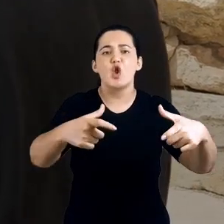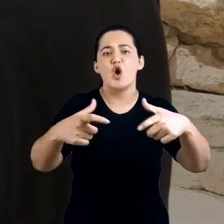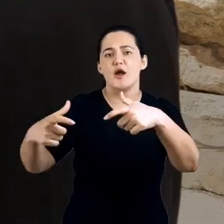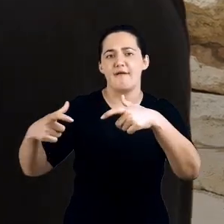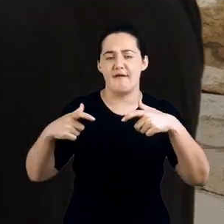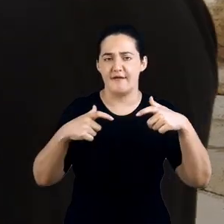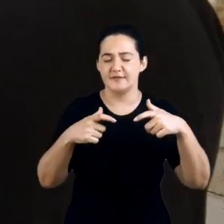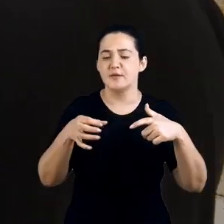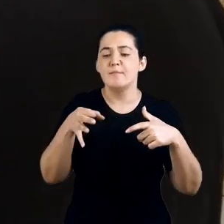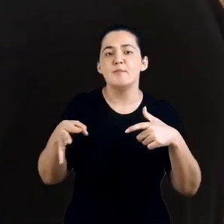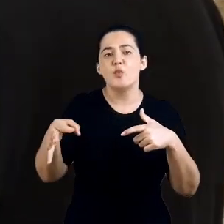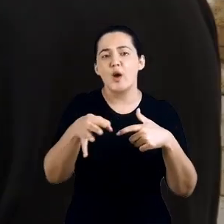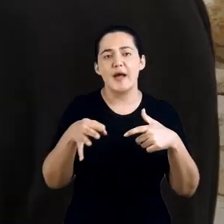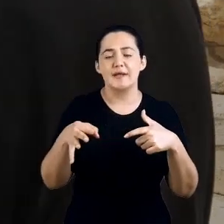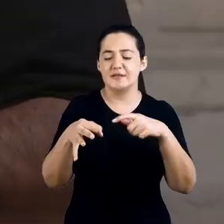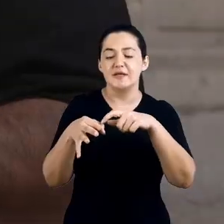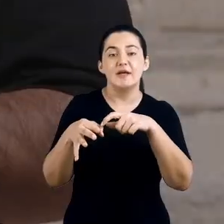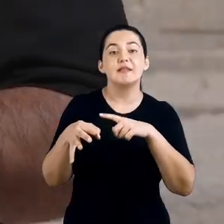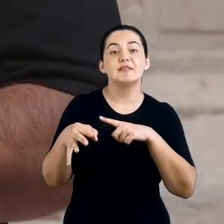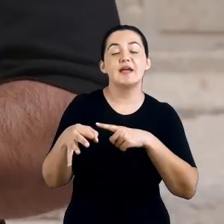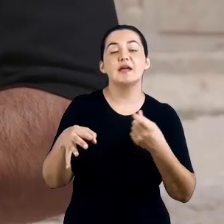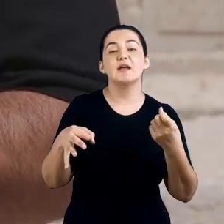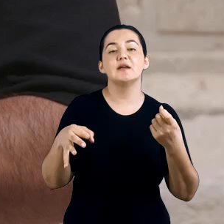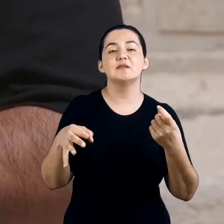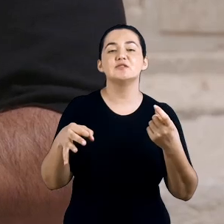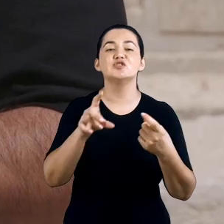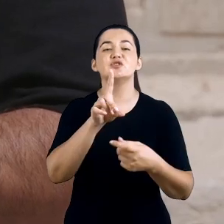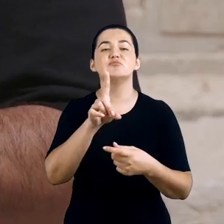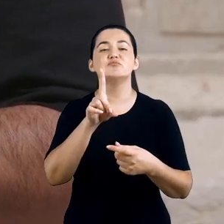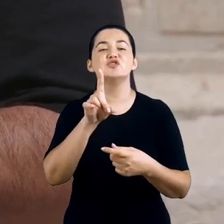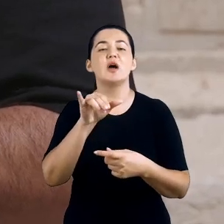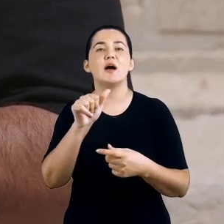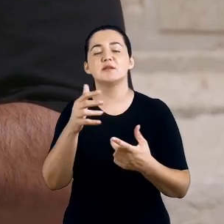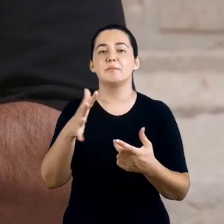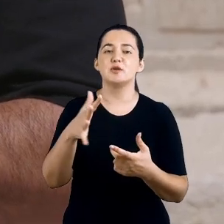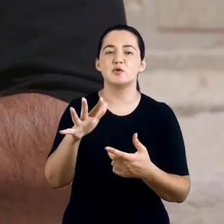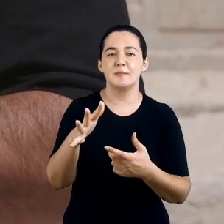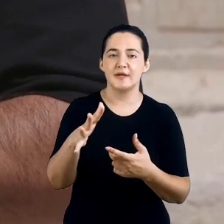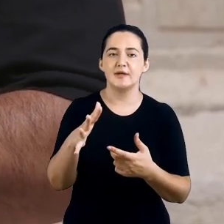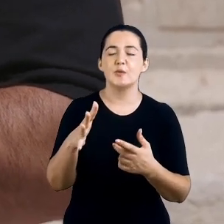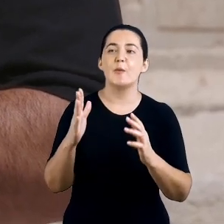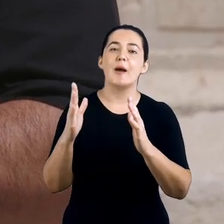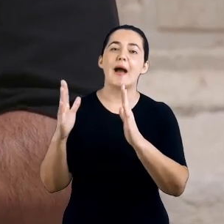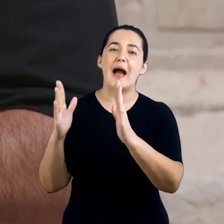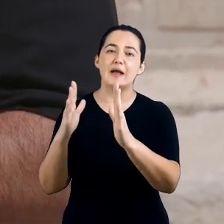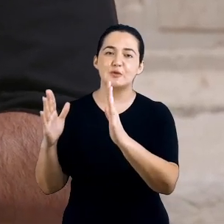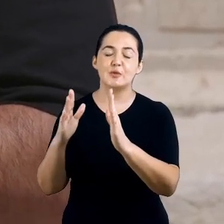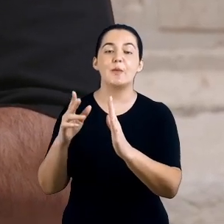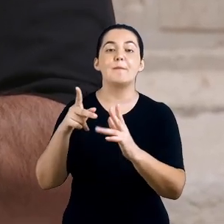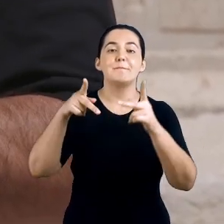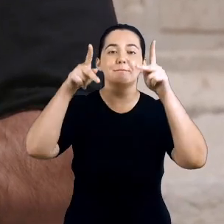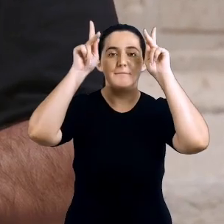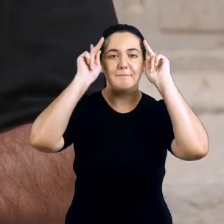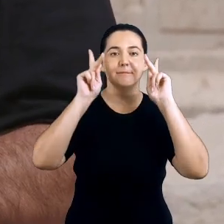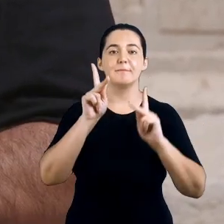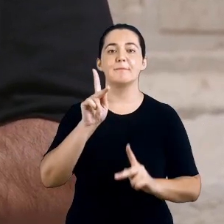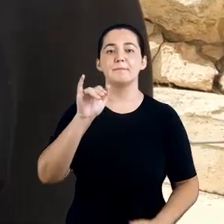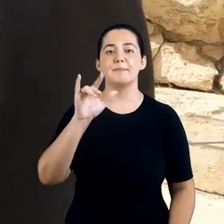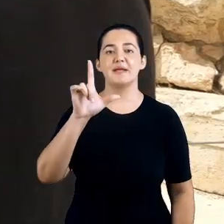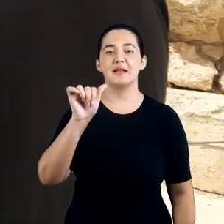locais. E estas moedas datam, pelo menos a última delas, a época que Pôncio